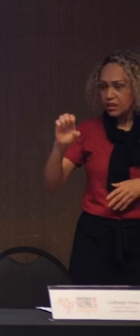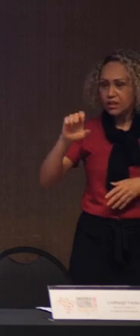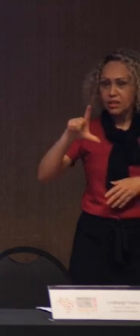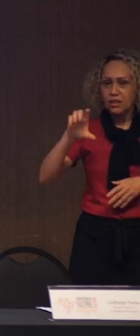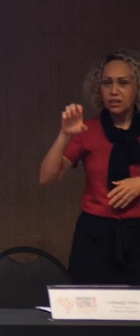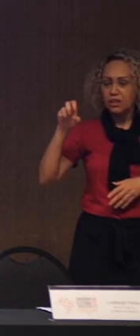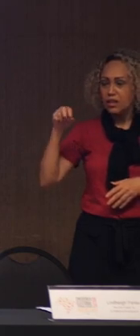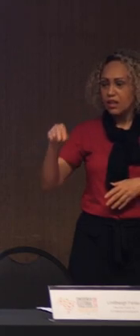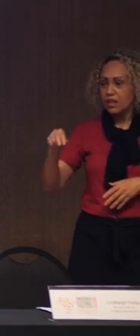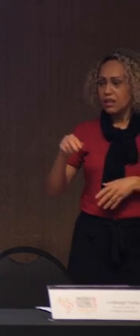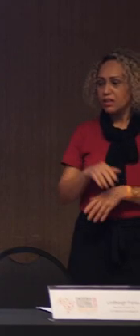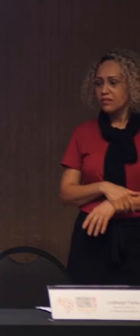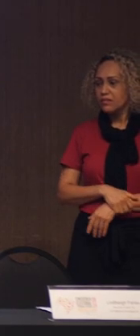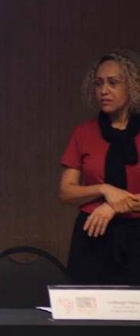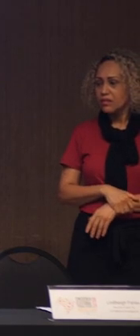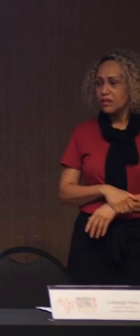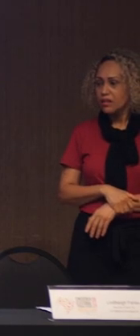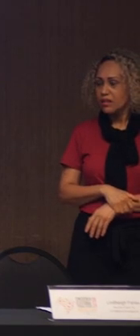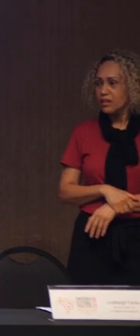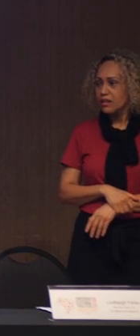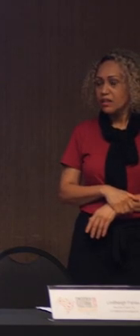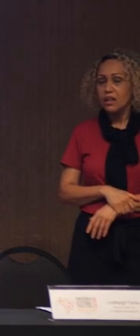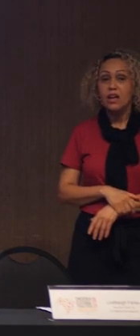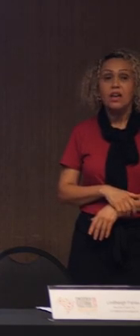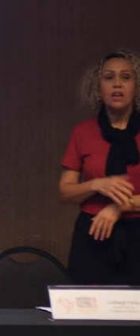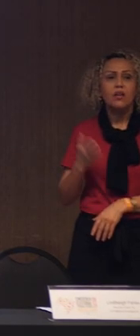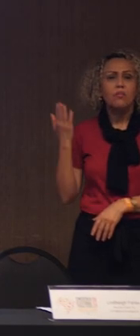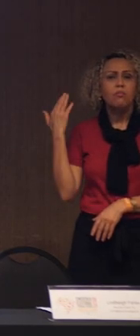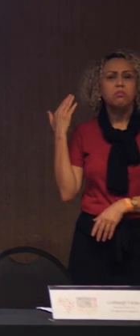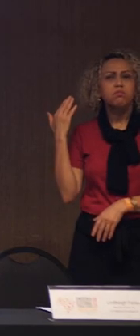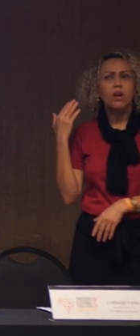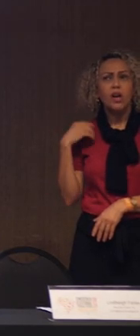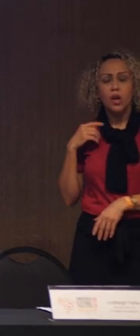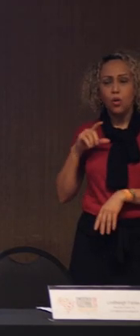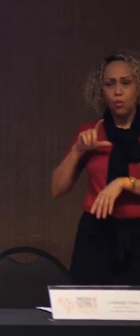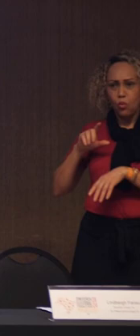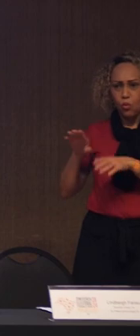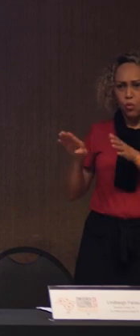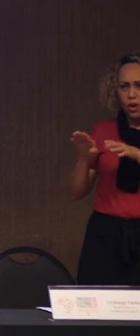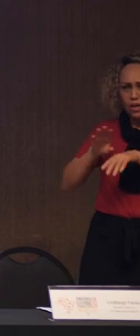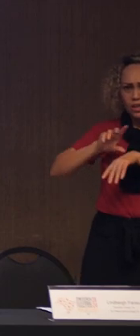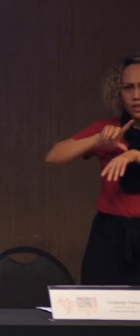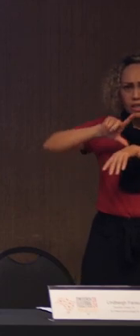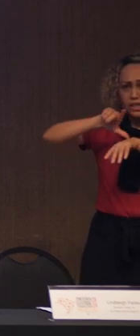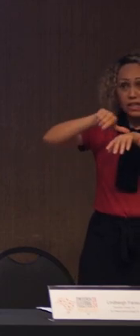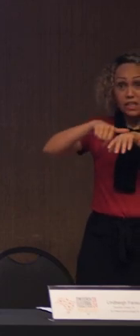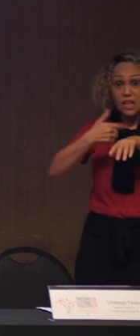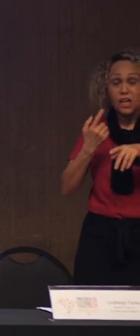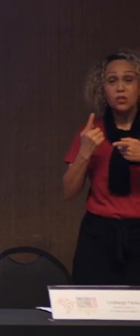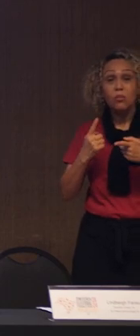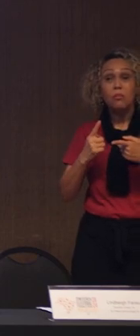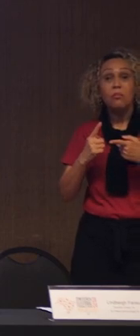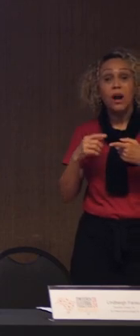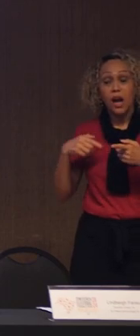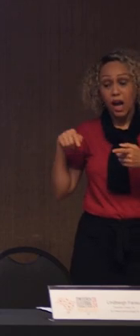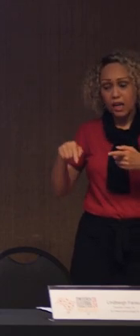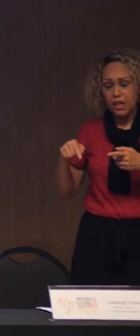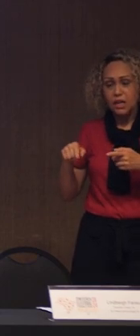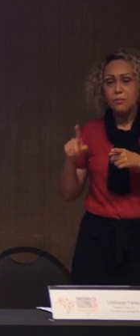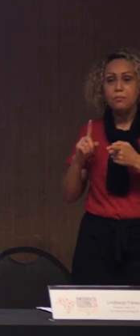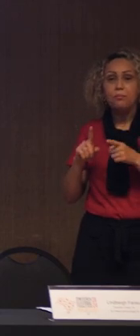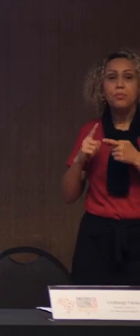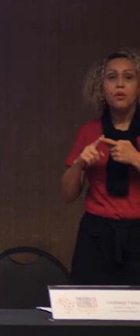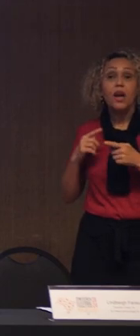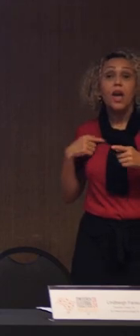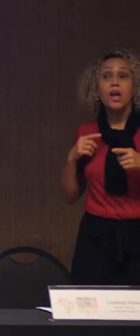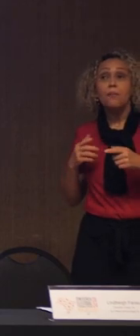bem conduzida. Eu estava no Palácio, cheguei atrasado, me desculpa, mas estava no Palácio justamente discutindo o que o Humberto falou